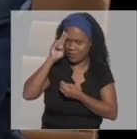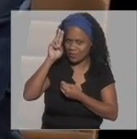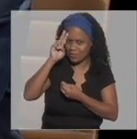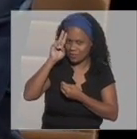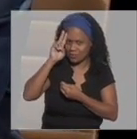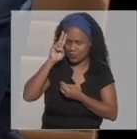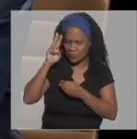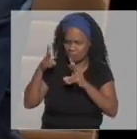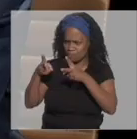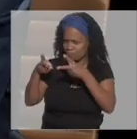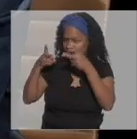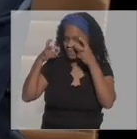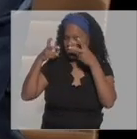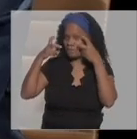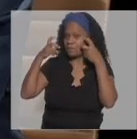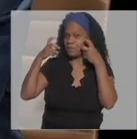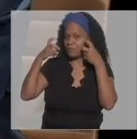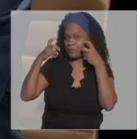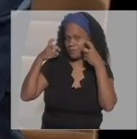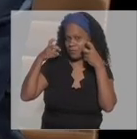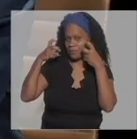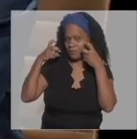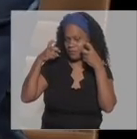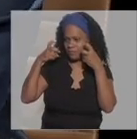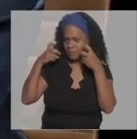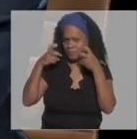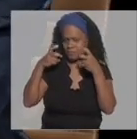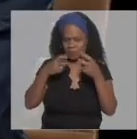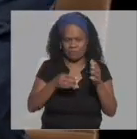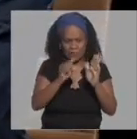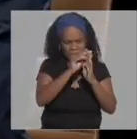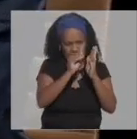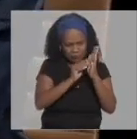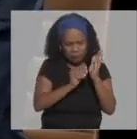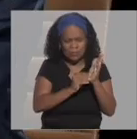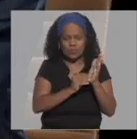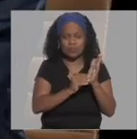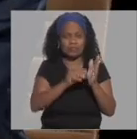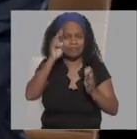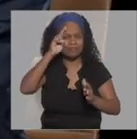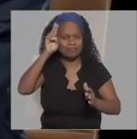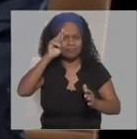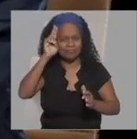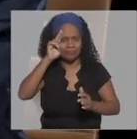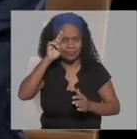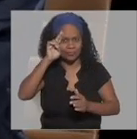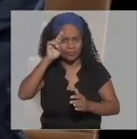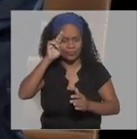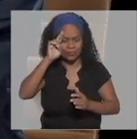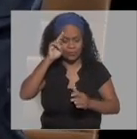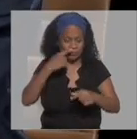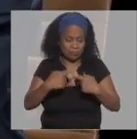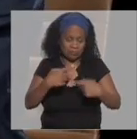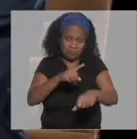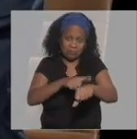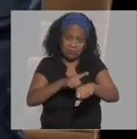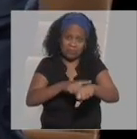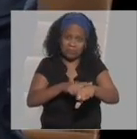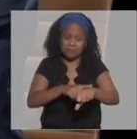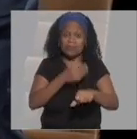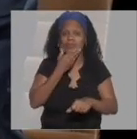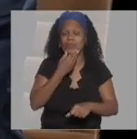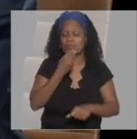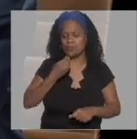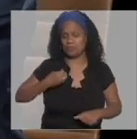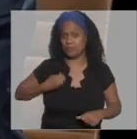e perceber é esse contexto histórico de mundo à época em que esse